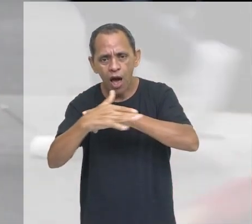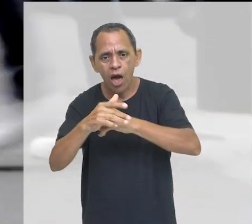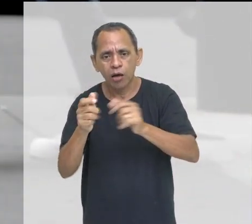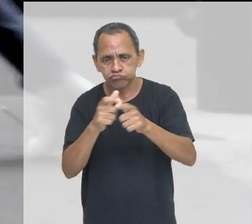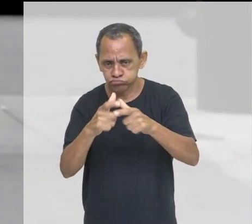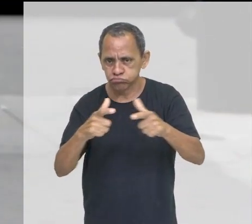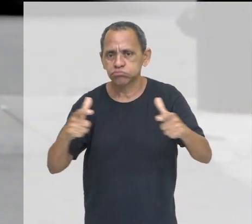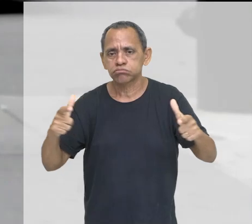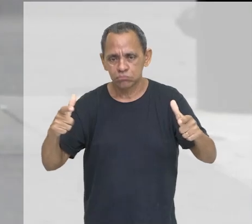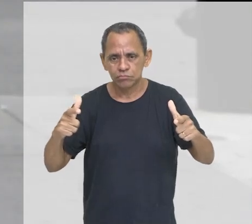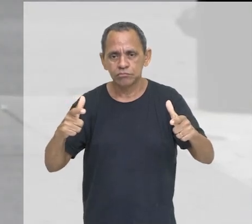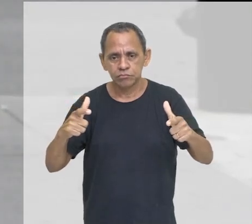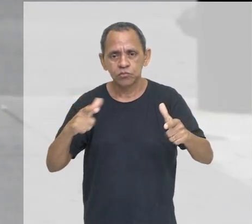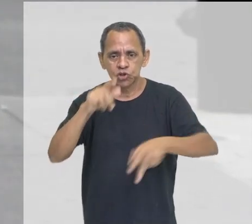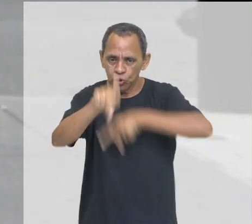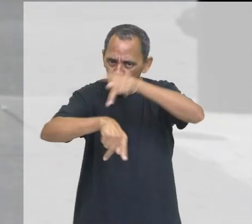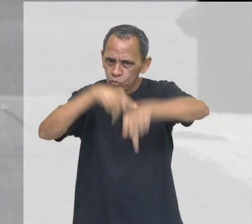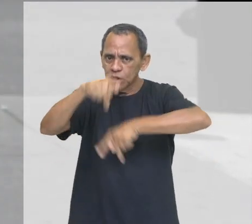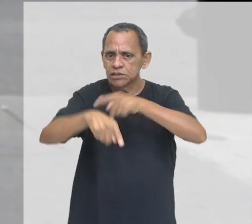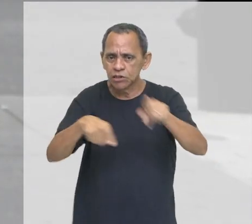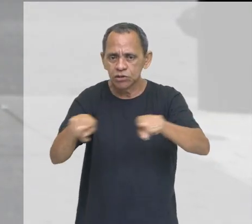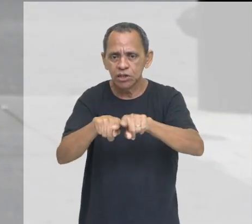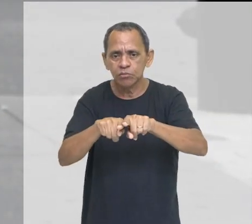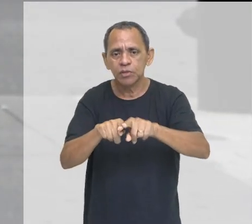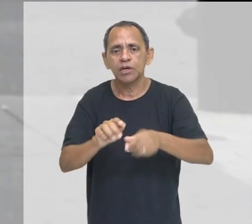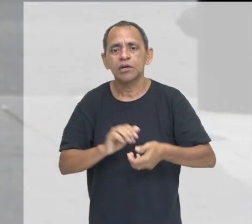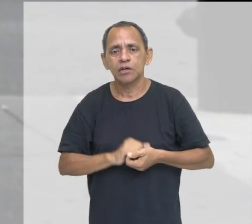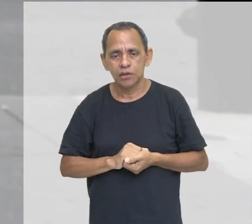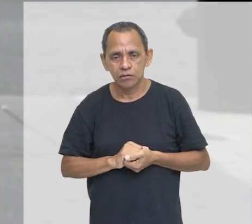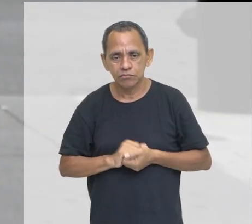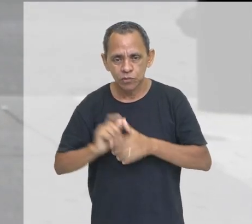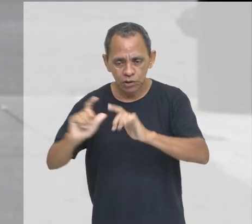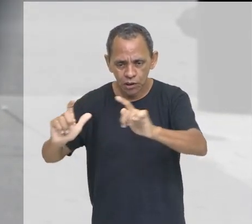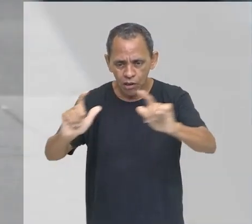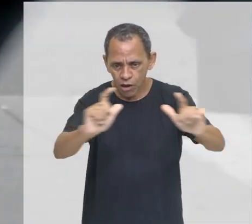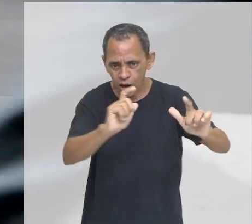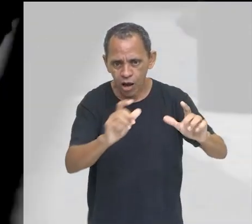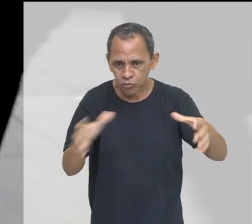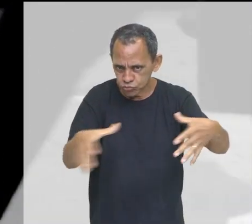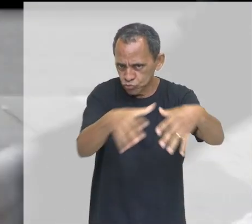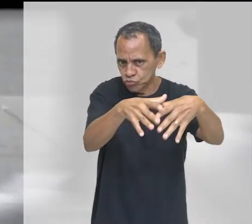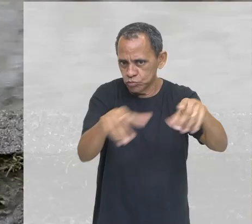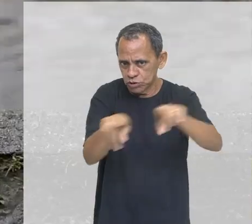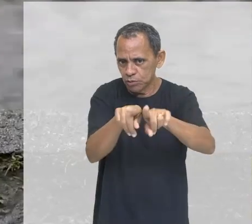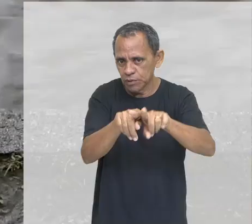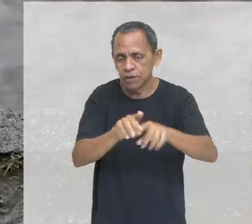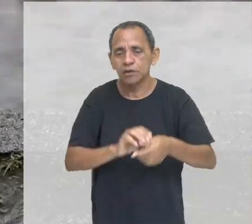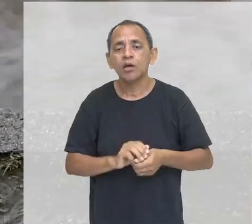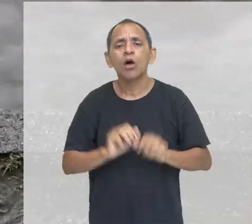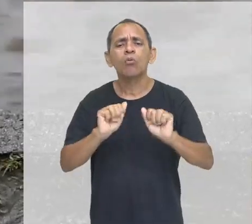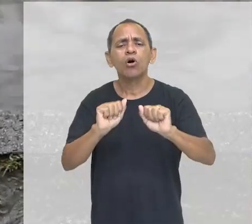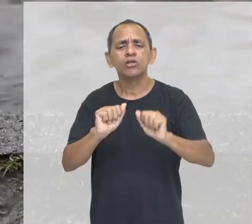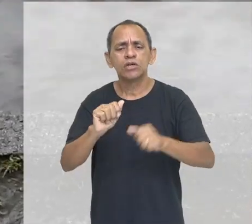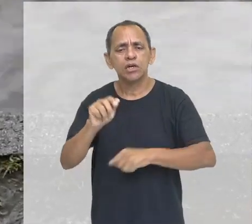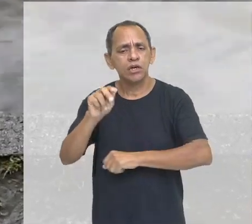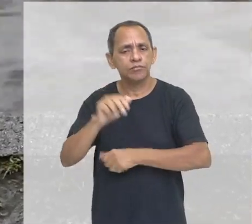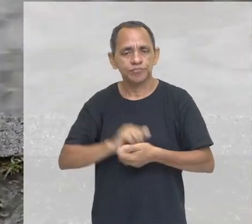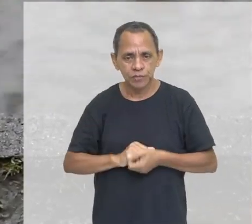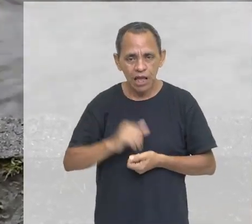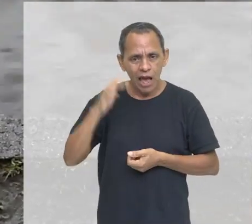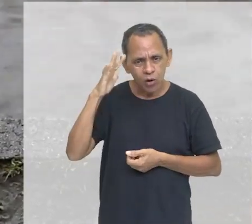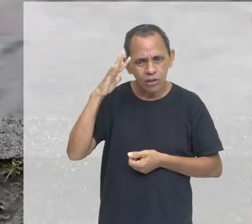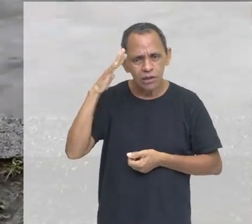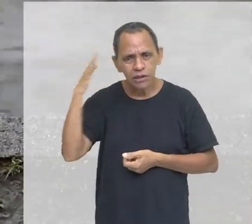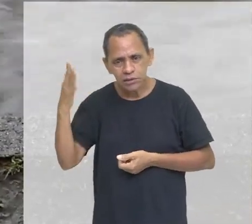o aumento acelerado da população em uma determinada comunidade. Isso pode acarretar a contaminação